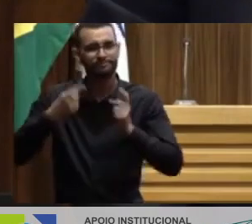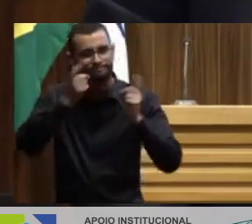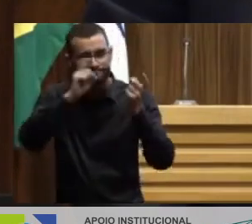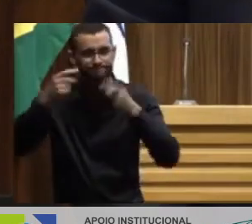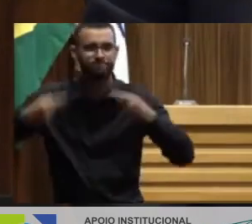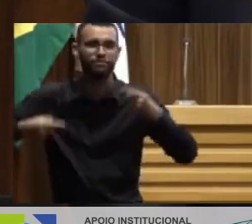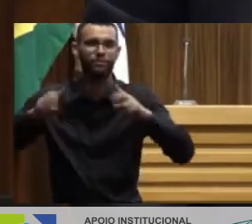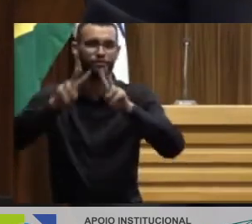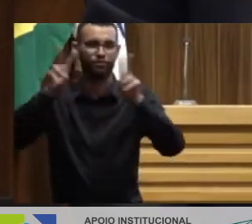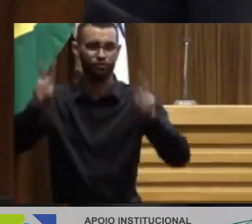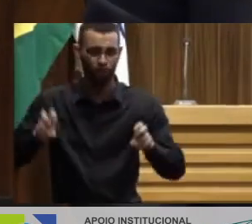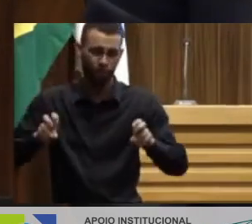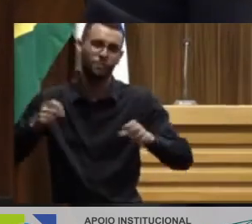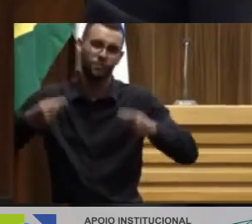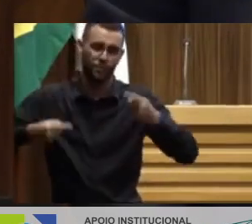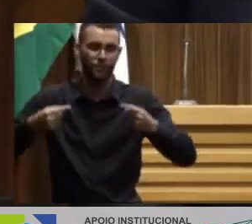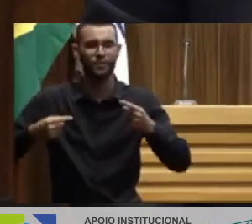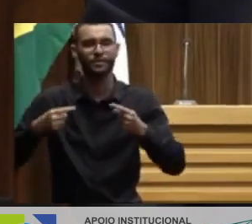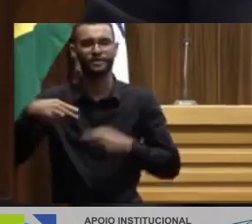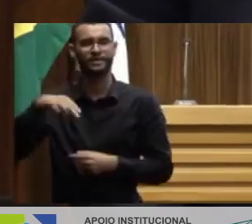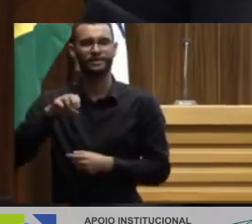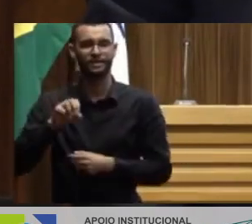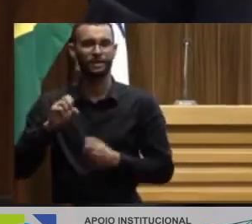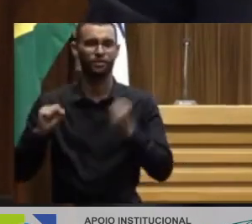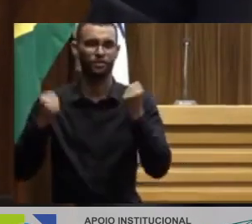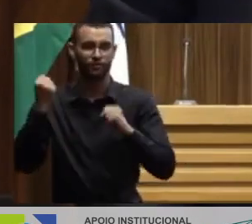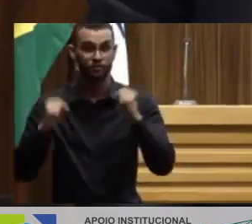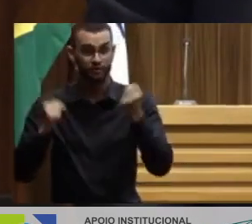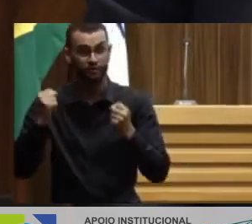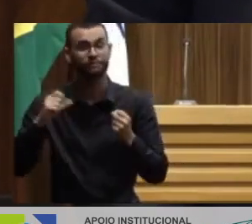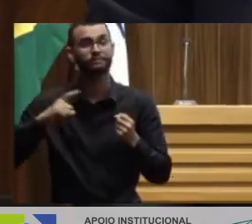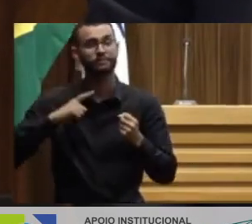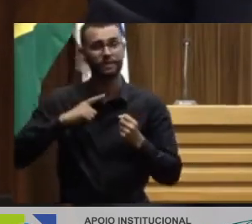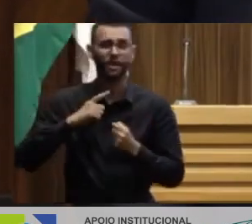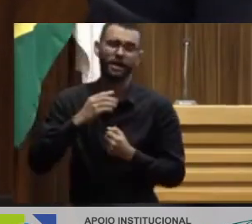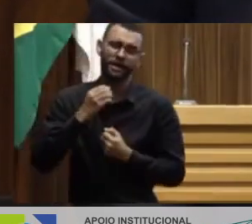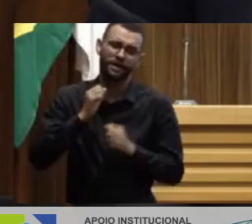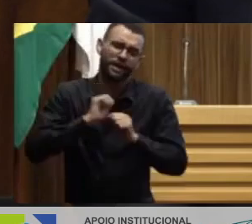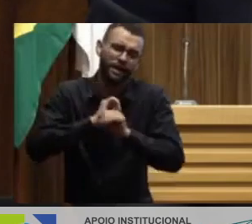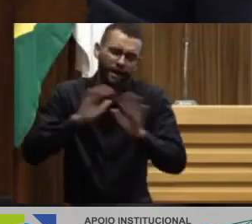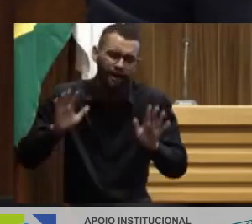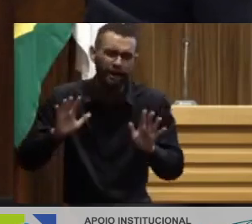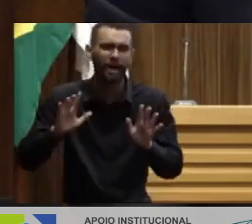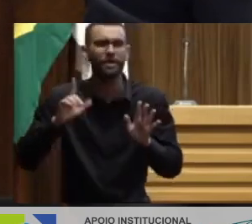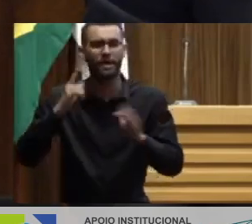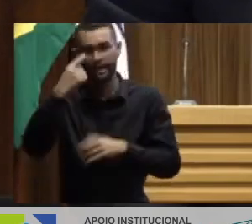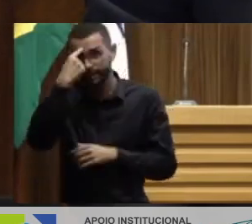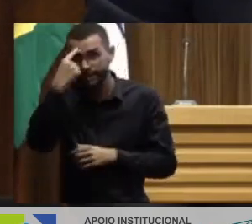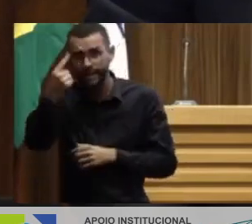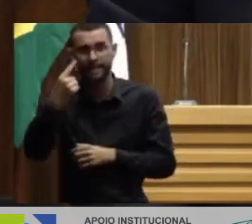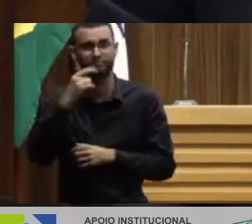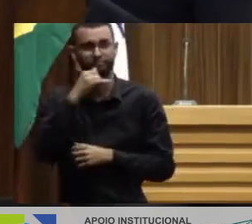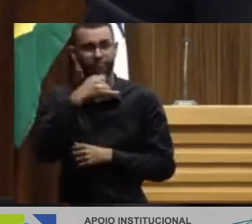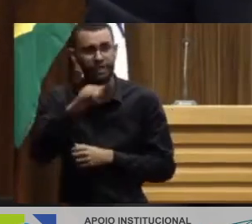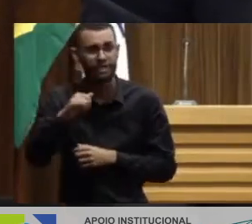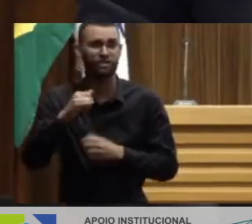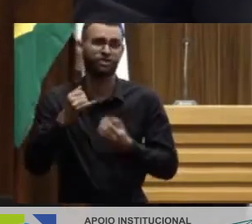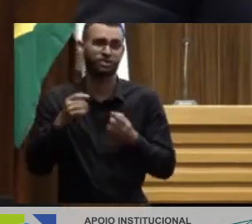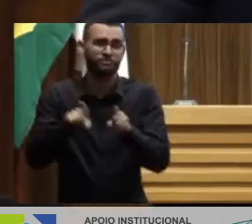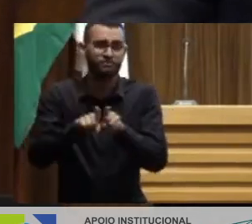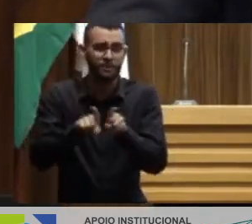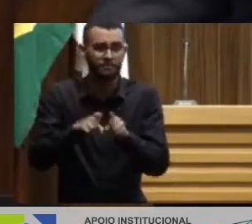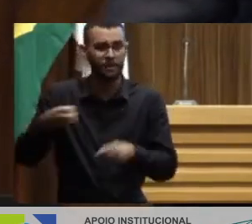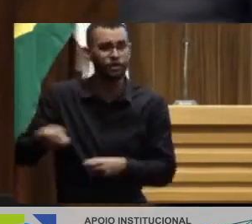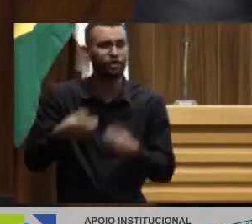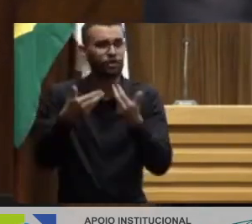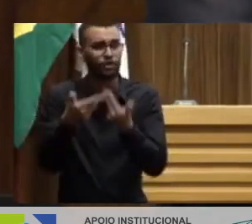de neoindustrialização, que passa, é claro, pela transição energética, passa também pela